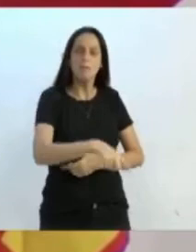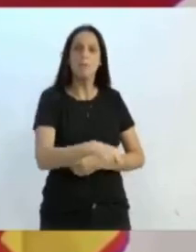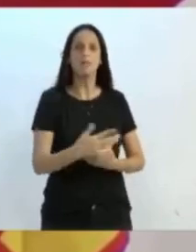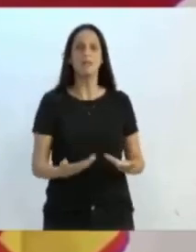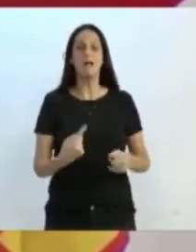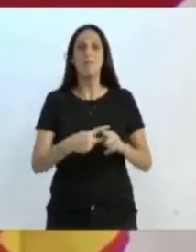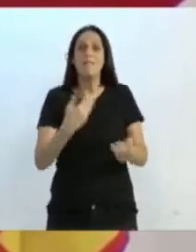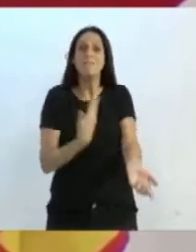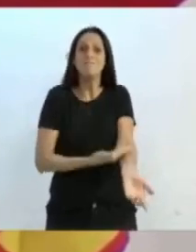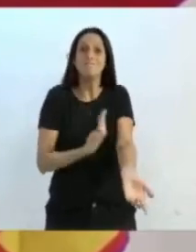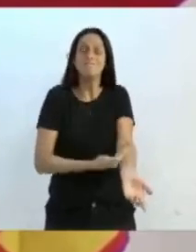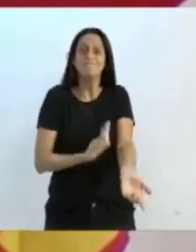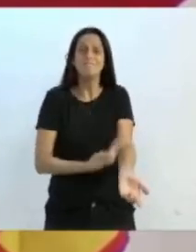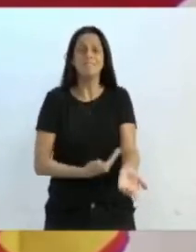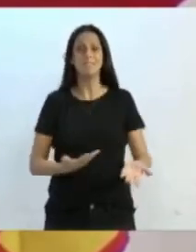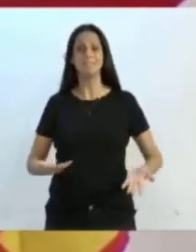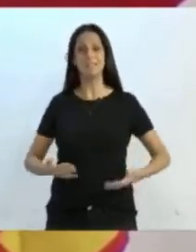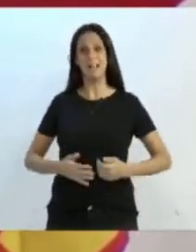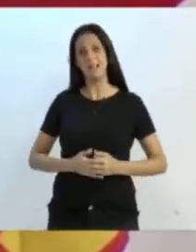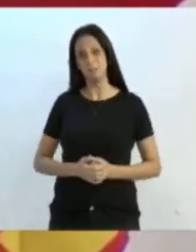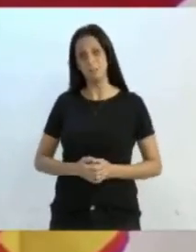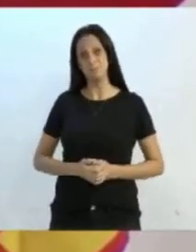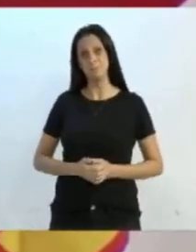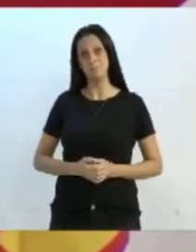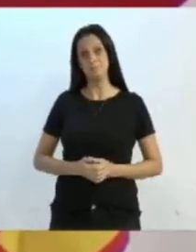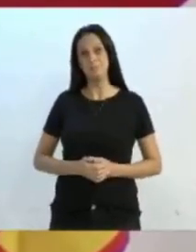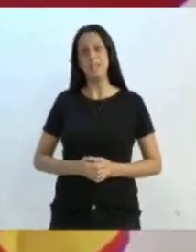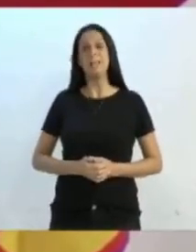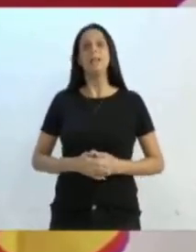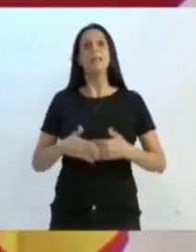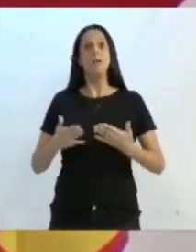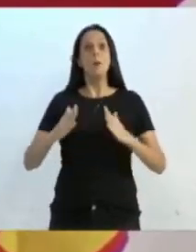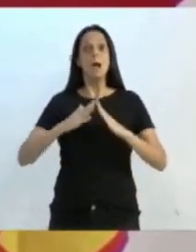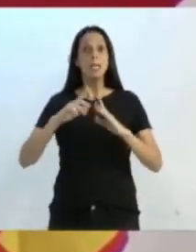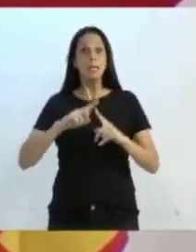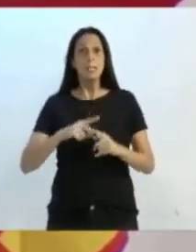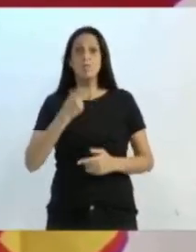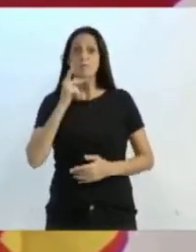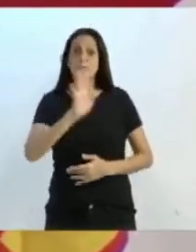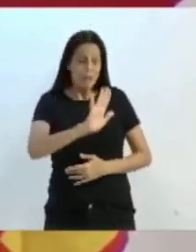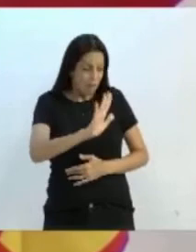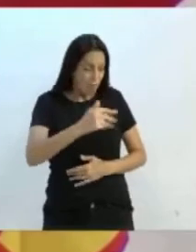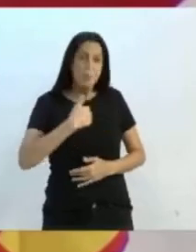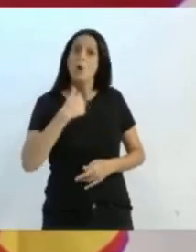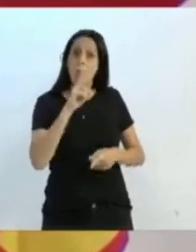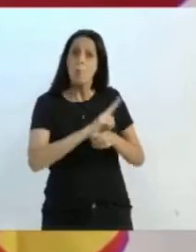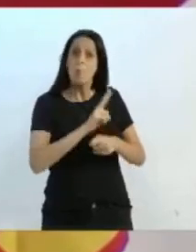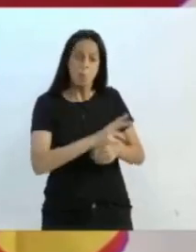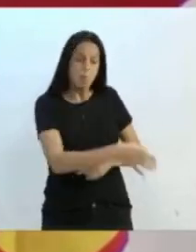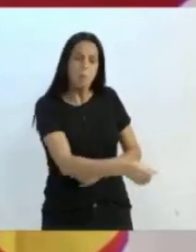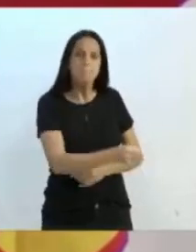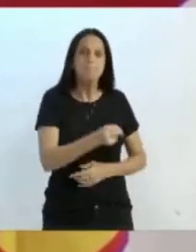viciado. E a igreja cuidou desse menino, e hoje ele faz parte do grupo Salva-Vidas.